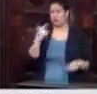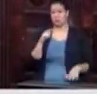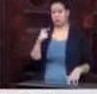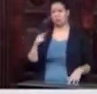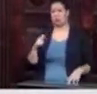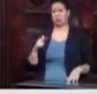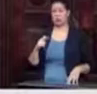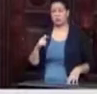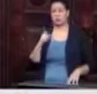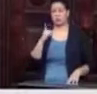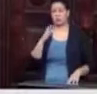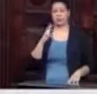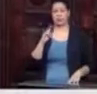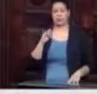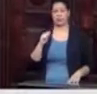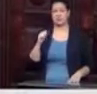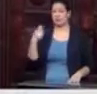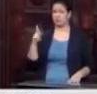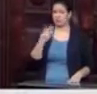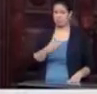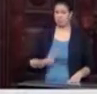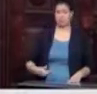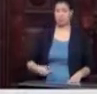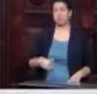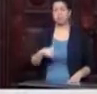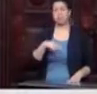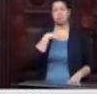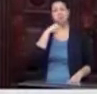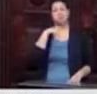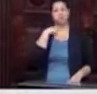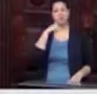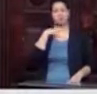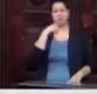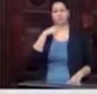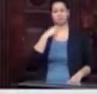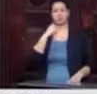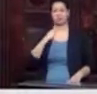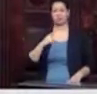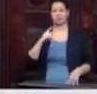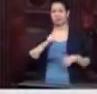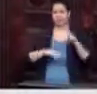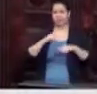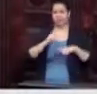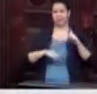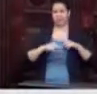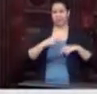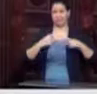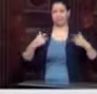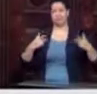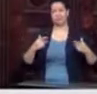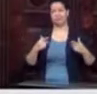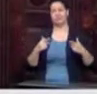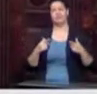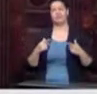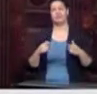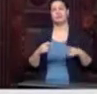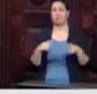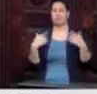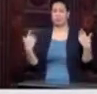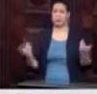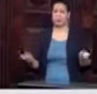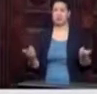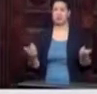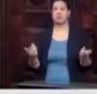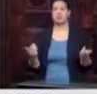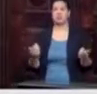Pública, não terão condições de permanecer no campo produzindo os alimentos que toda a sociedade brasileira consome. Ou seja,